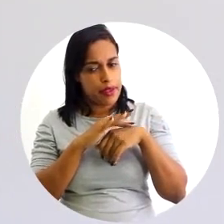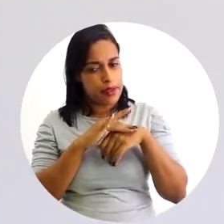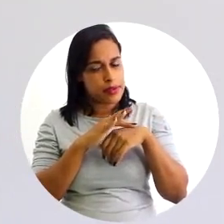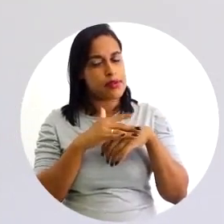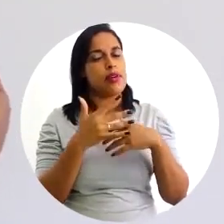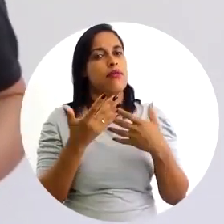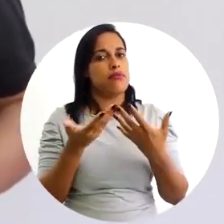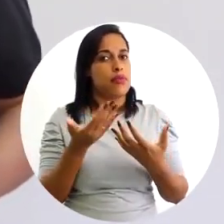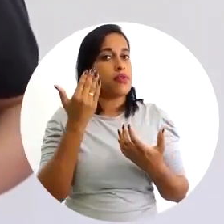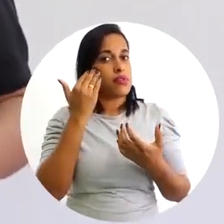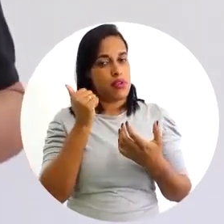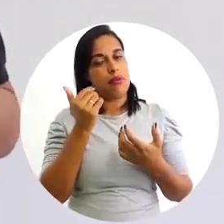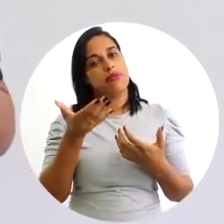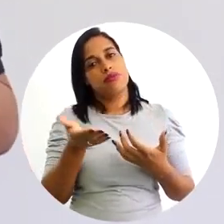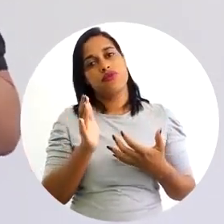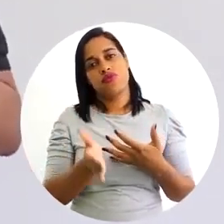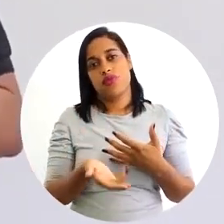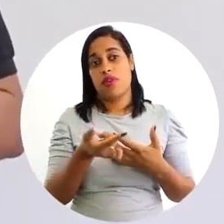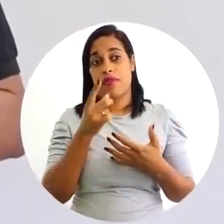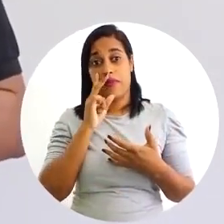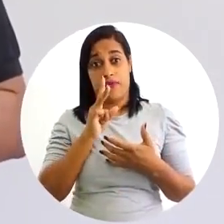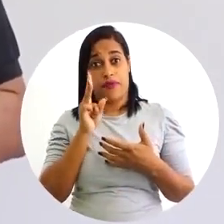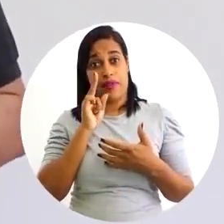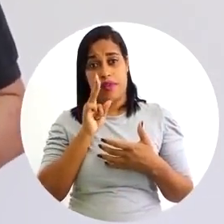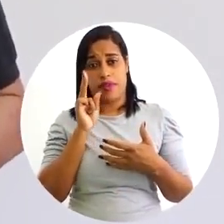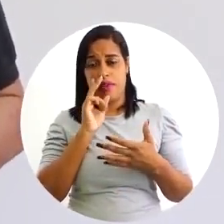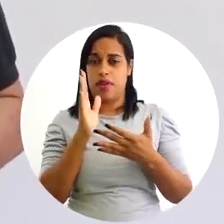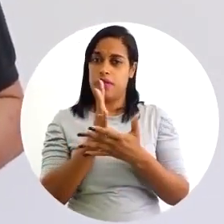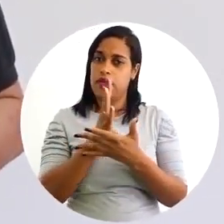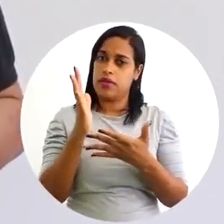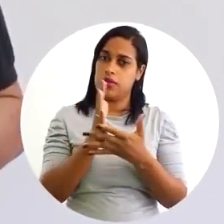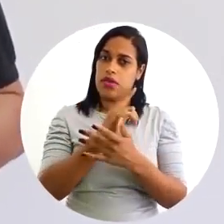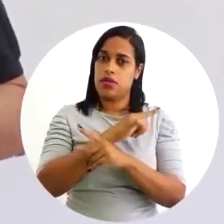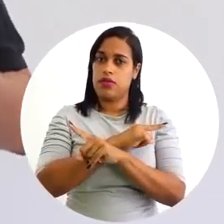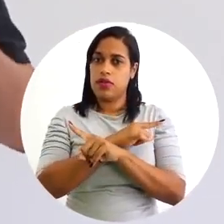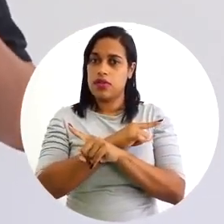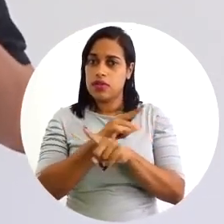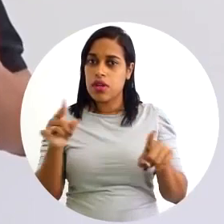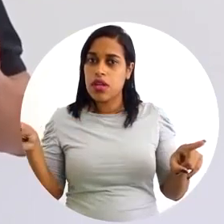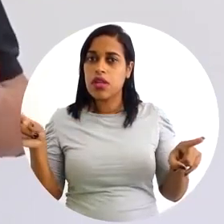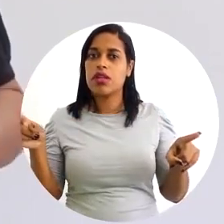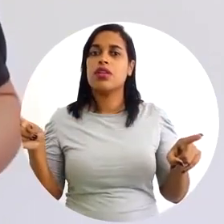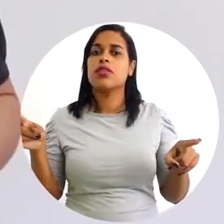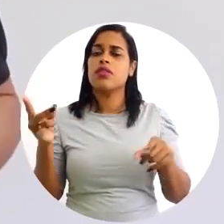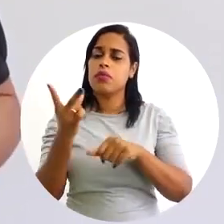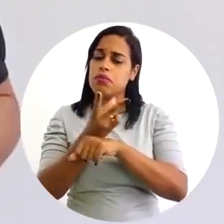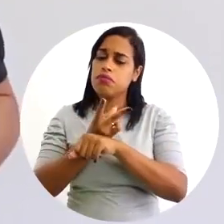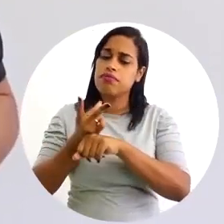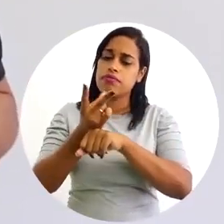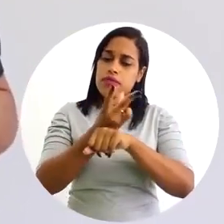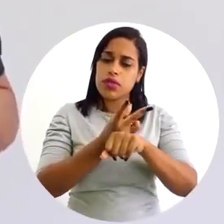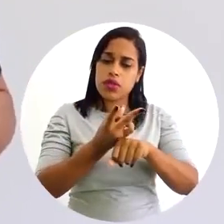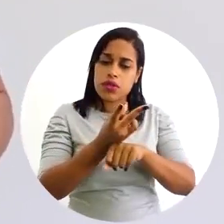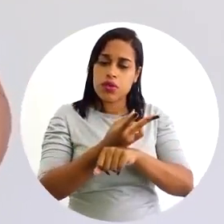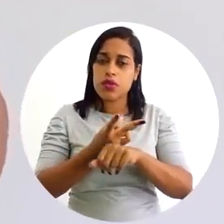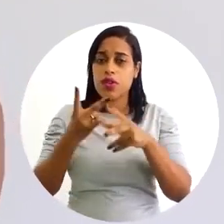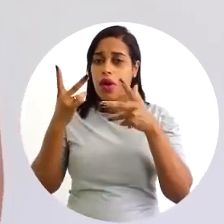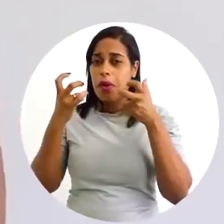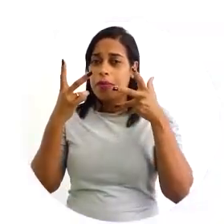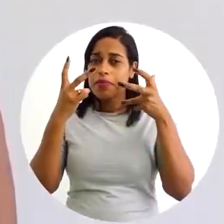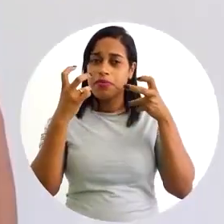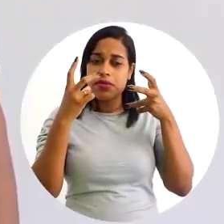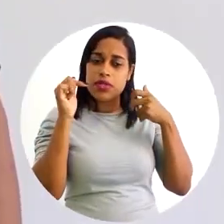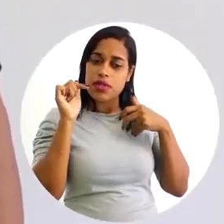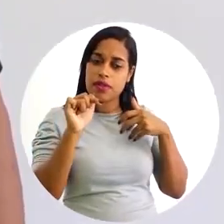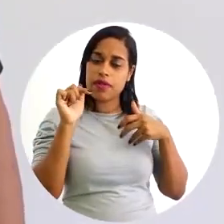sobre doença, ok? Então dá uma olhada no caderno de vocês e procura observar esse